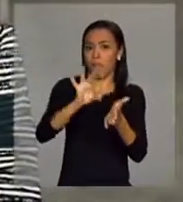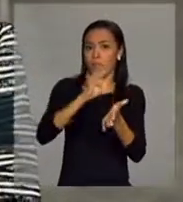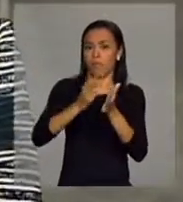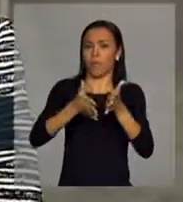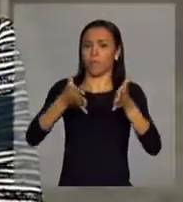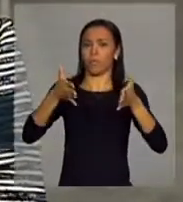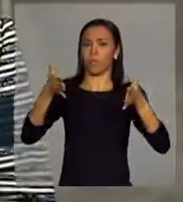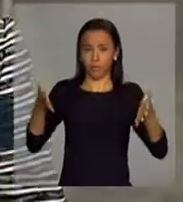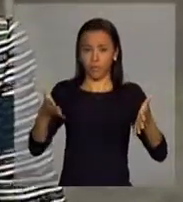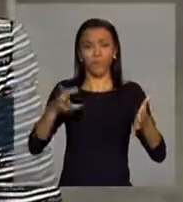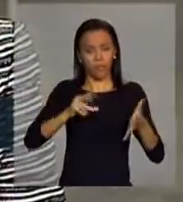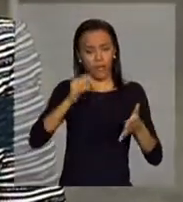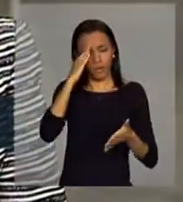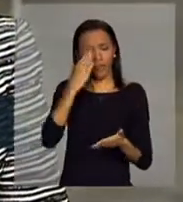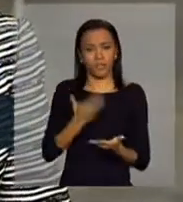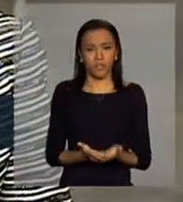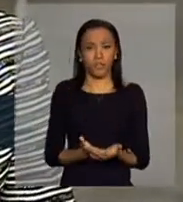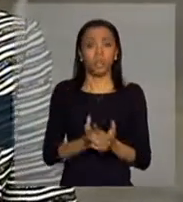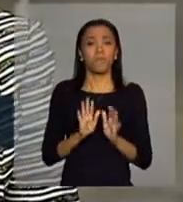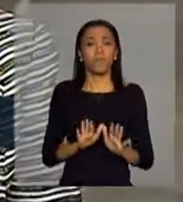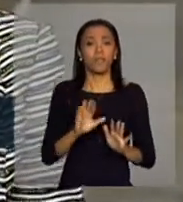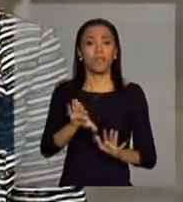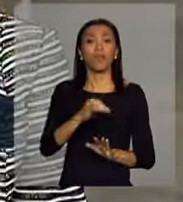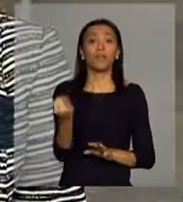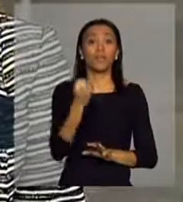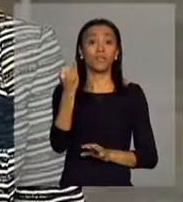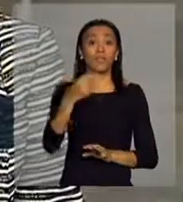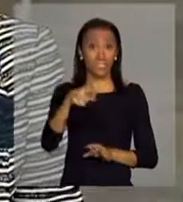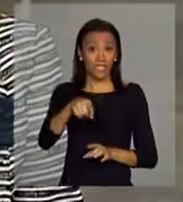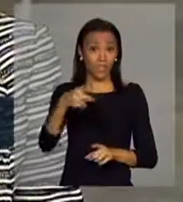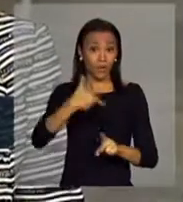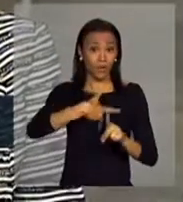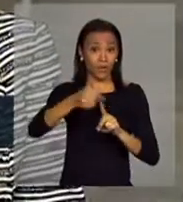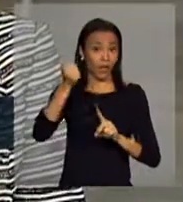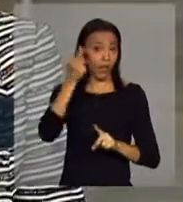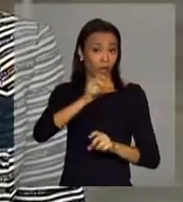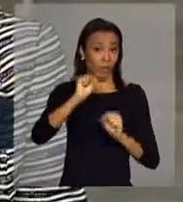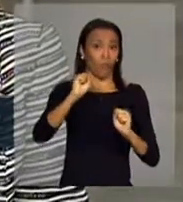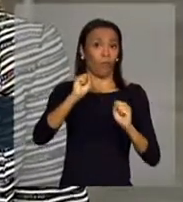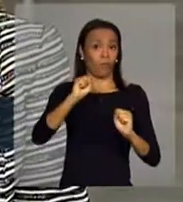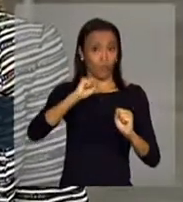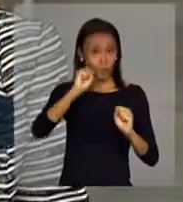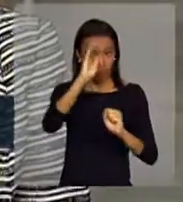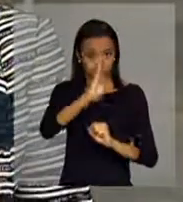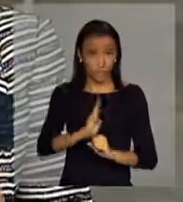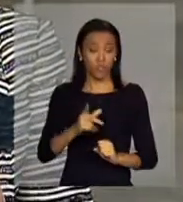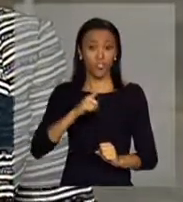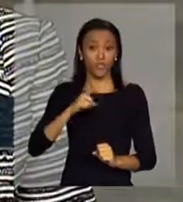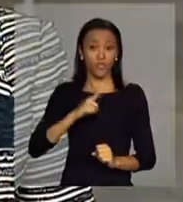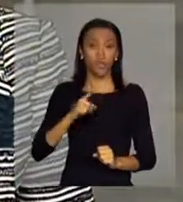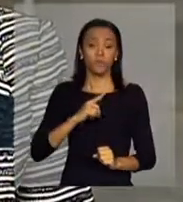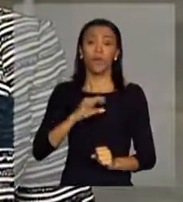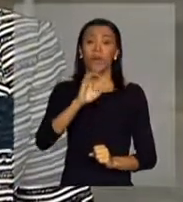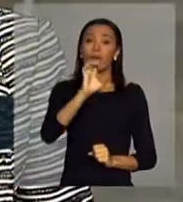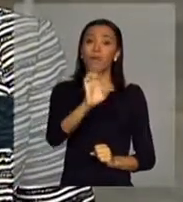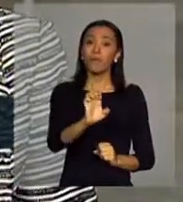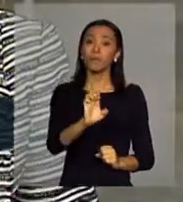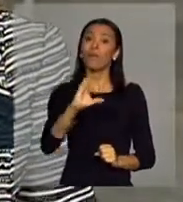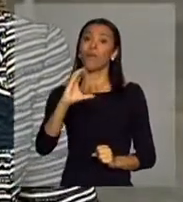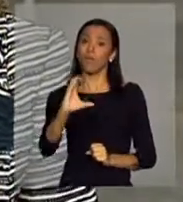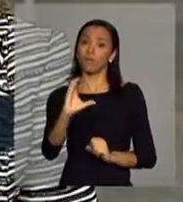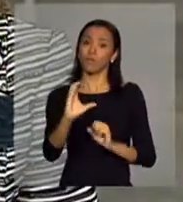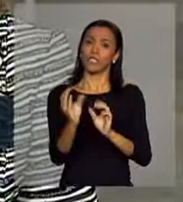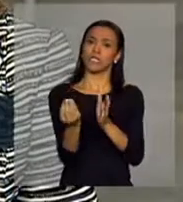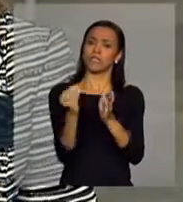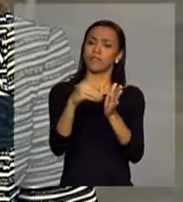desse nível. Agora, o que eu acho que é importante dizer é que isso foi uma conquista grande para o país. Nós tivemos uma emenda constitucional que reconhece a um contingente